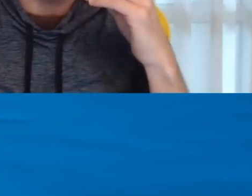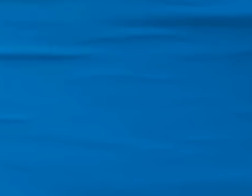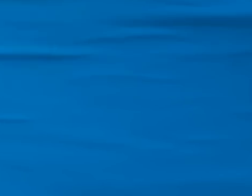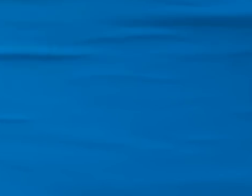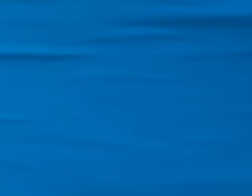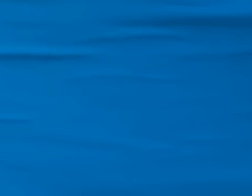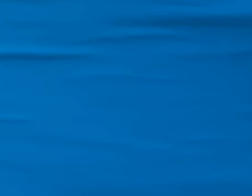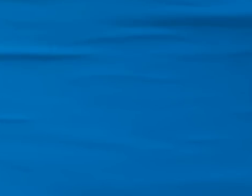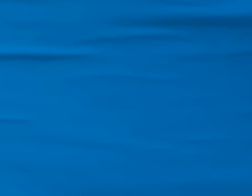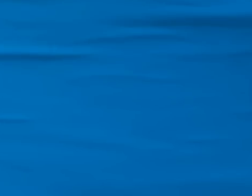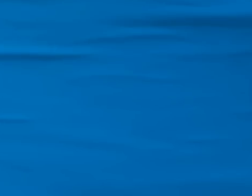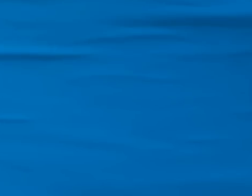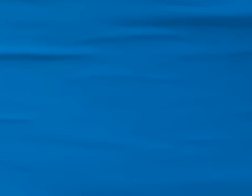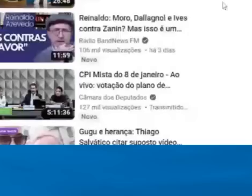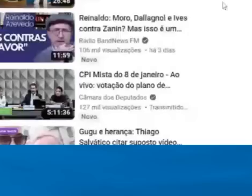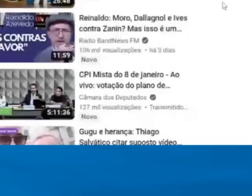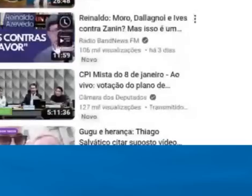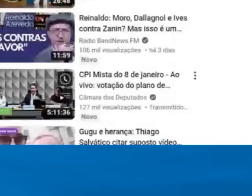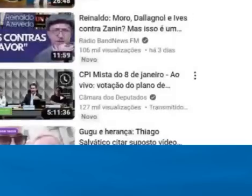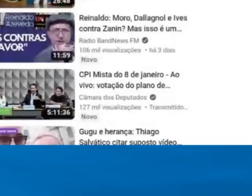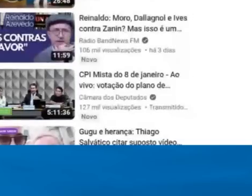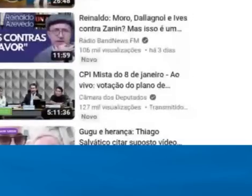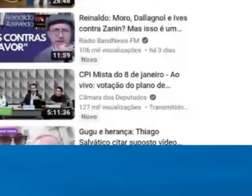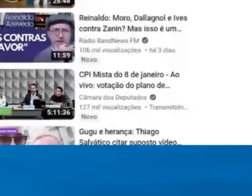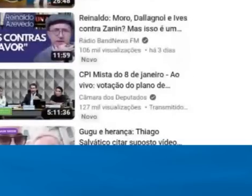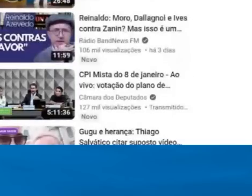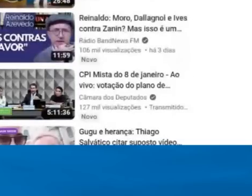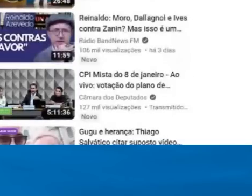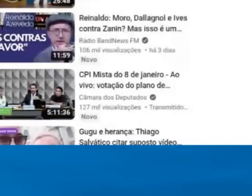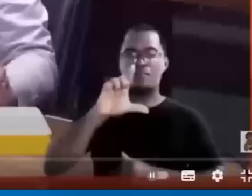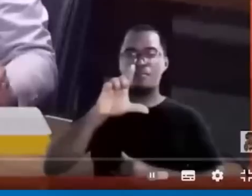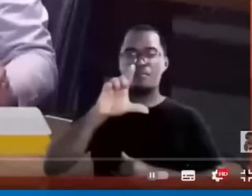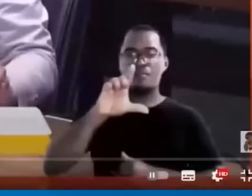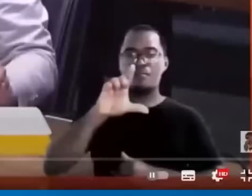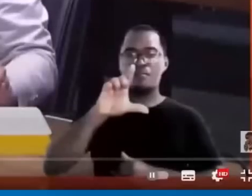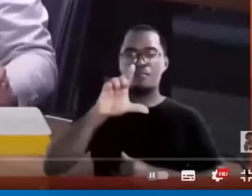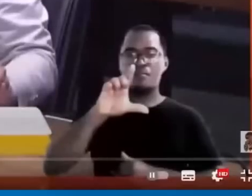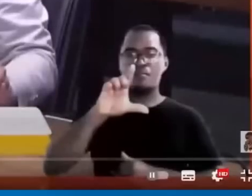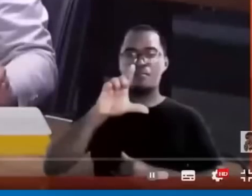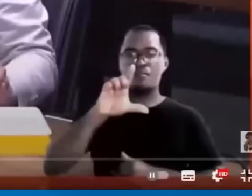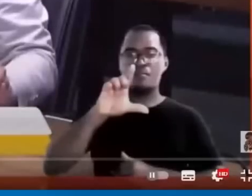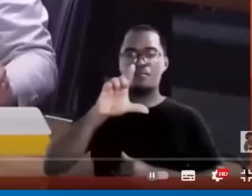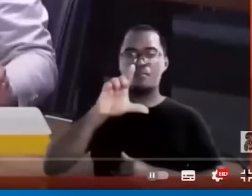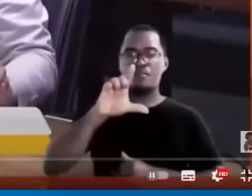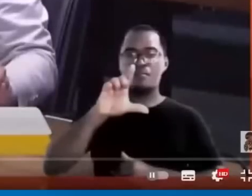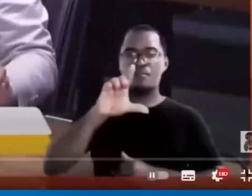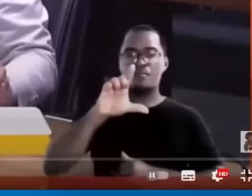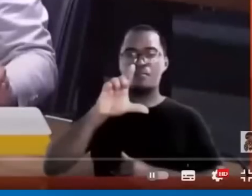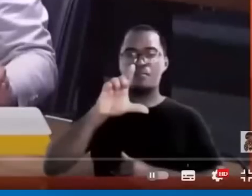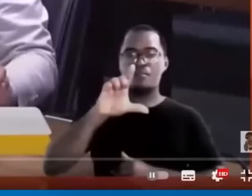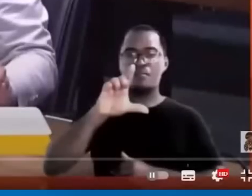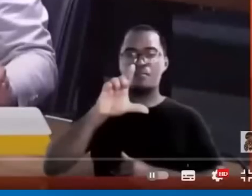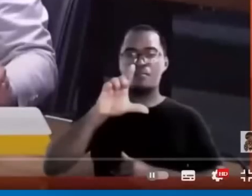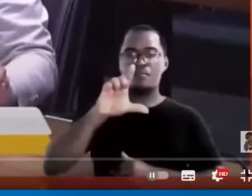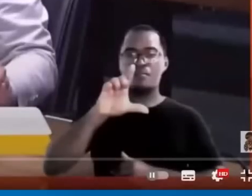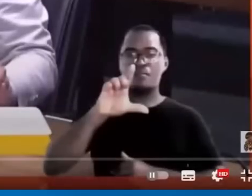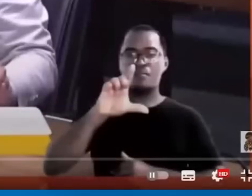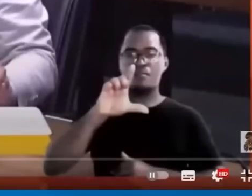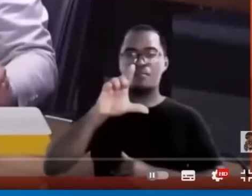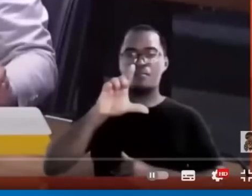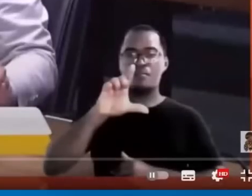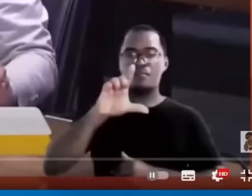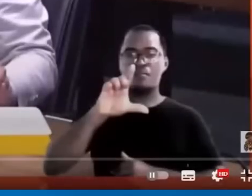é foda, mano. É o vovô Voyer, cara. Ele gosta de ficar espionando o que a gente faz na internet. Ai, ele é o